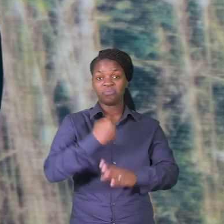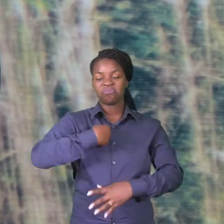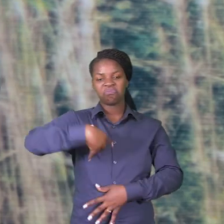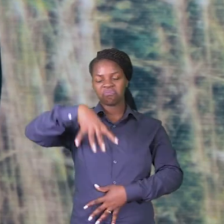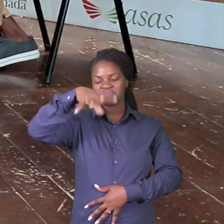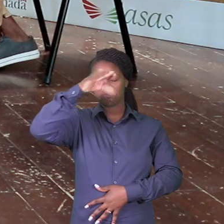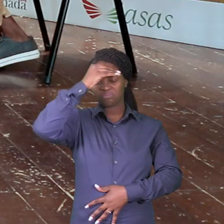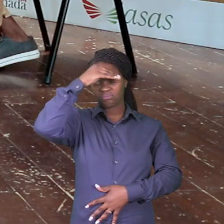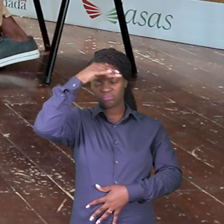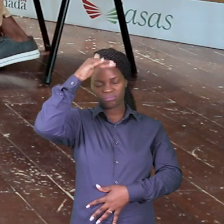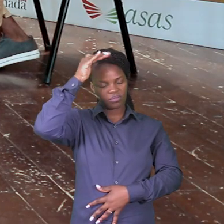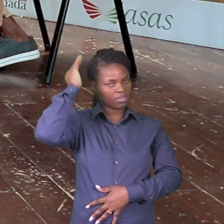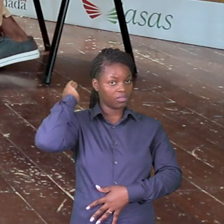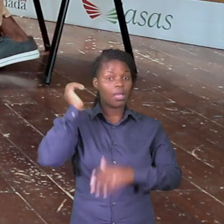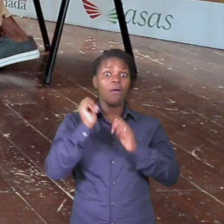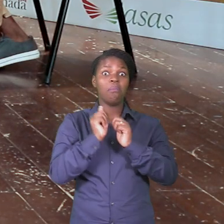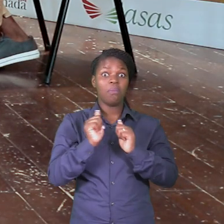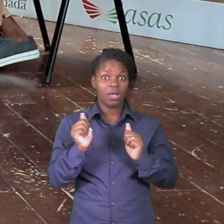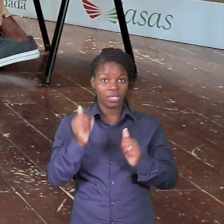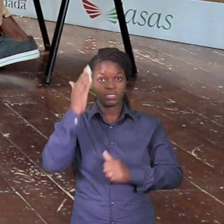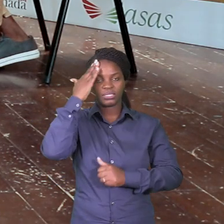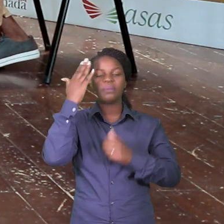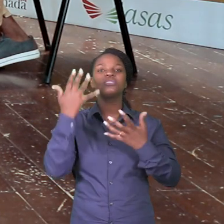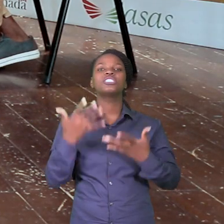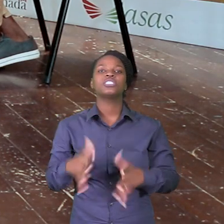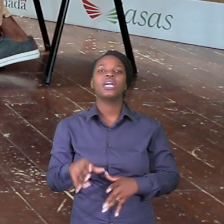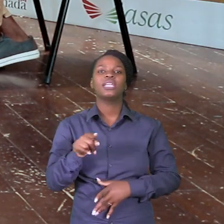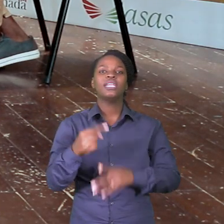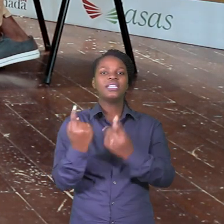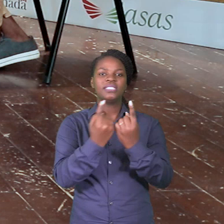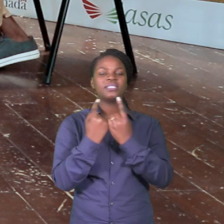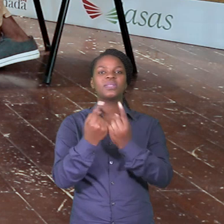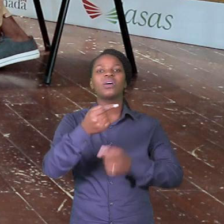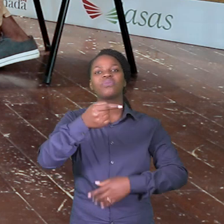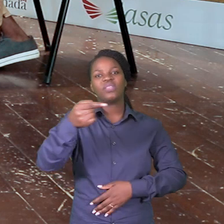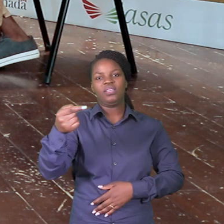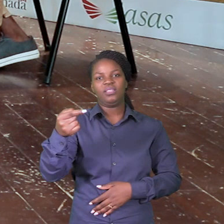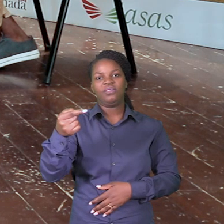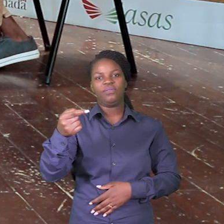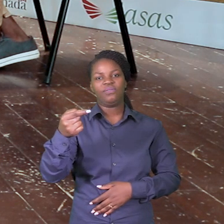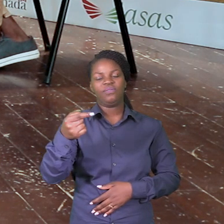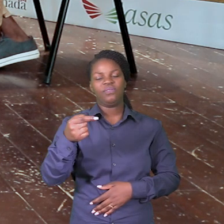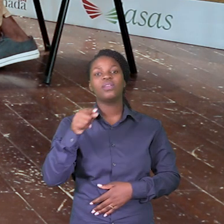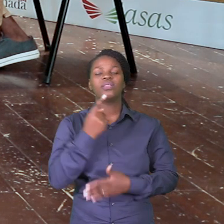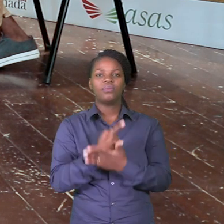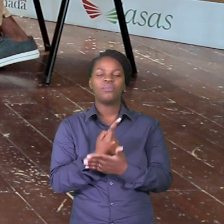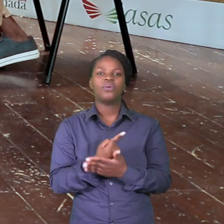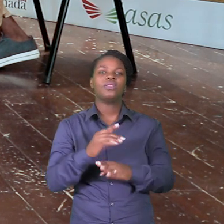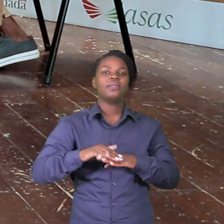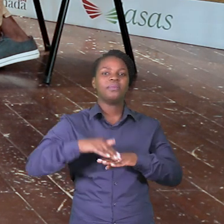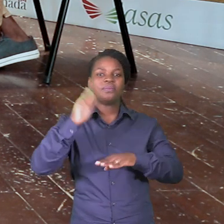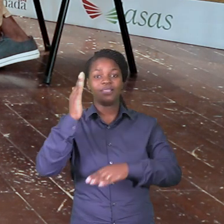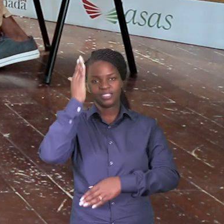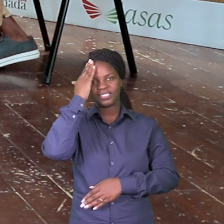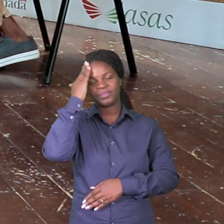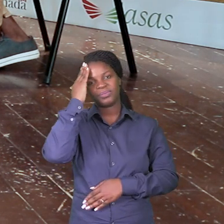sobre direitos não entendia nada sobre assédio sexual mas já sabia que era algo que mas sabia que era algo negativo constrangia exatamente já é um ponto importante para